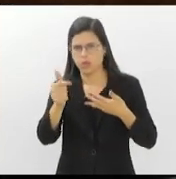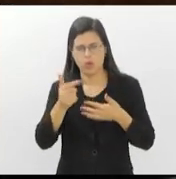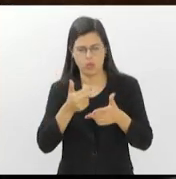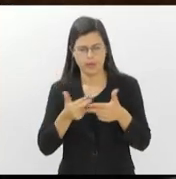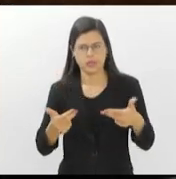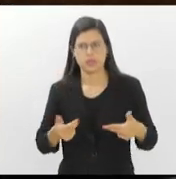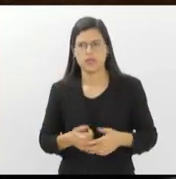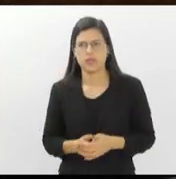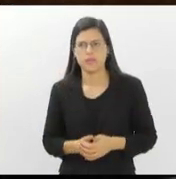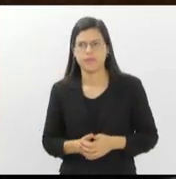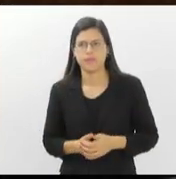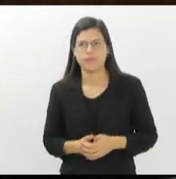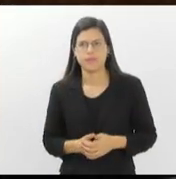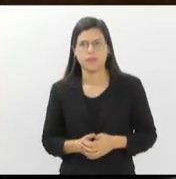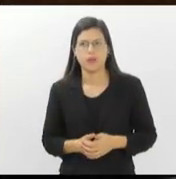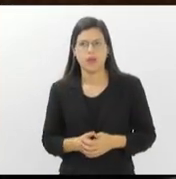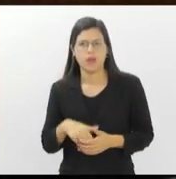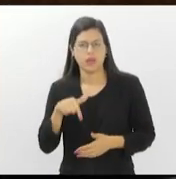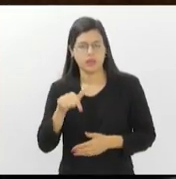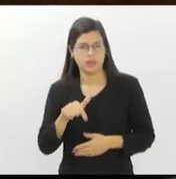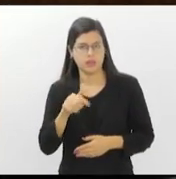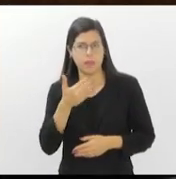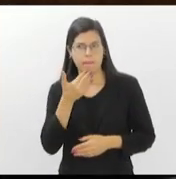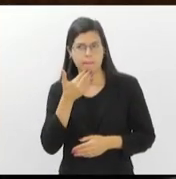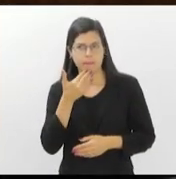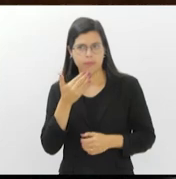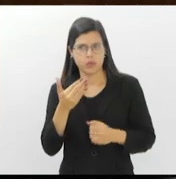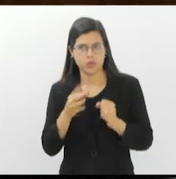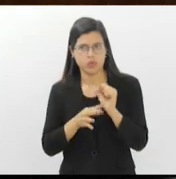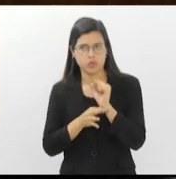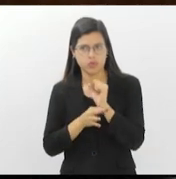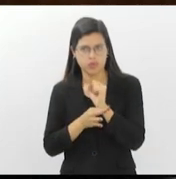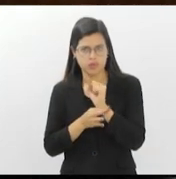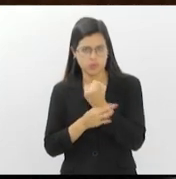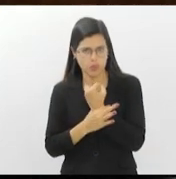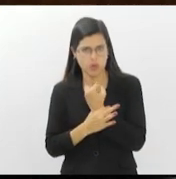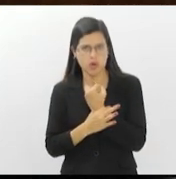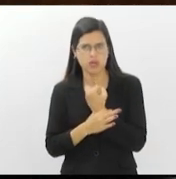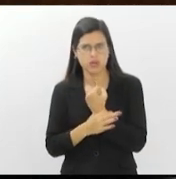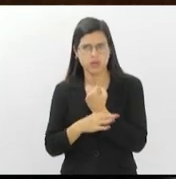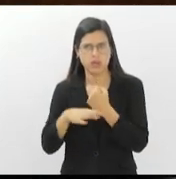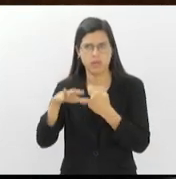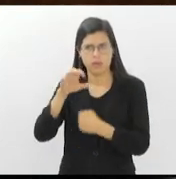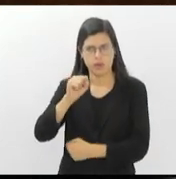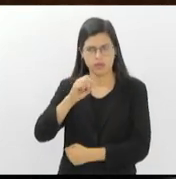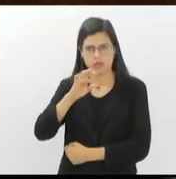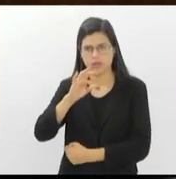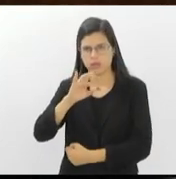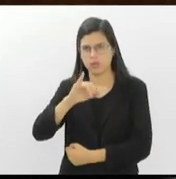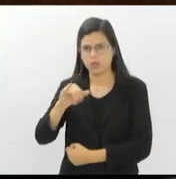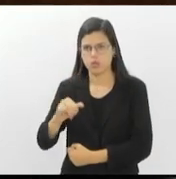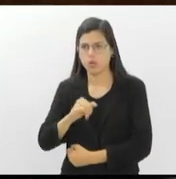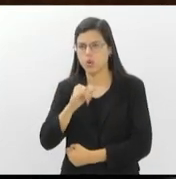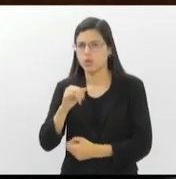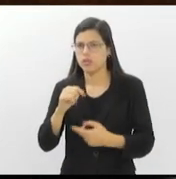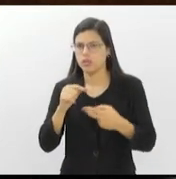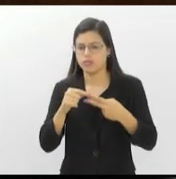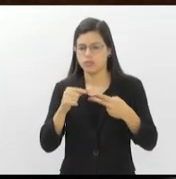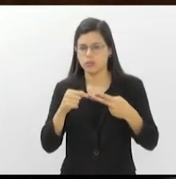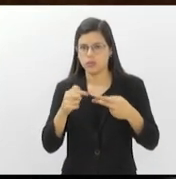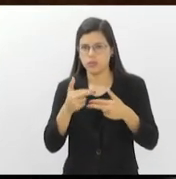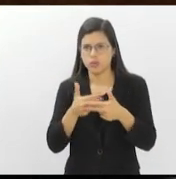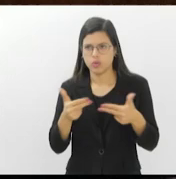O mandato de segurança que subiu para o STJ tem duas questões. A